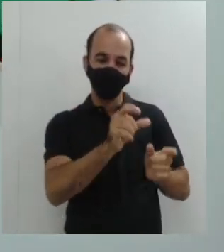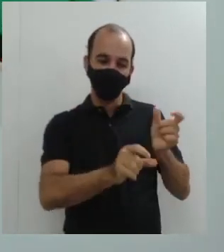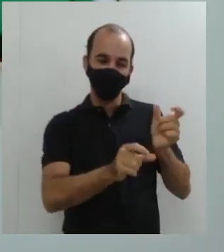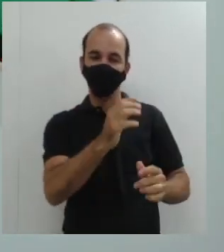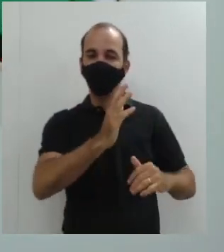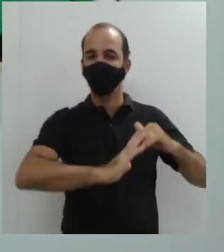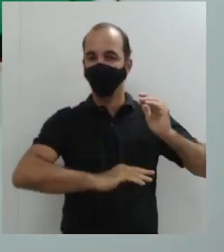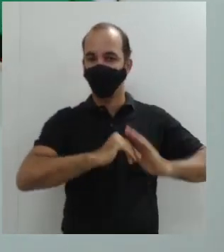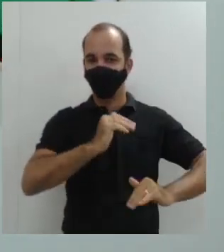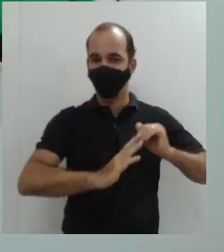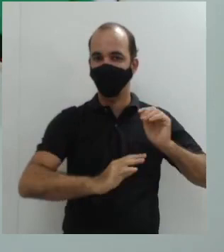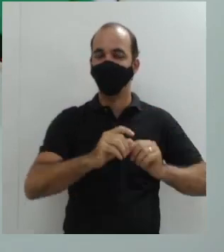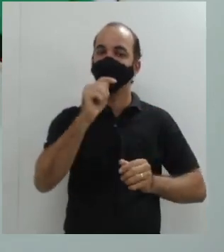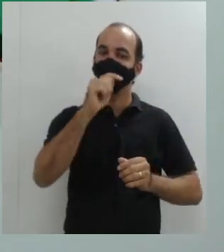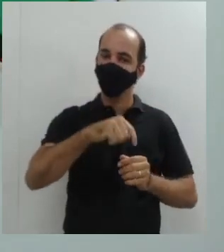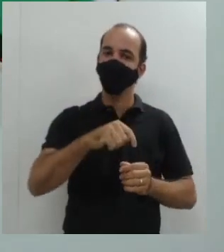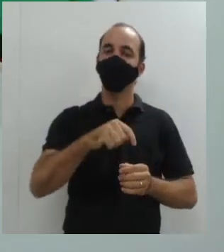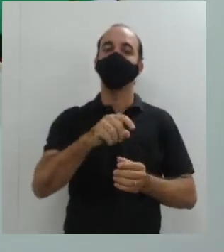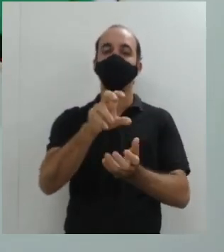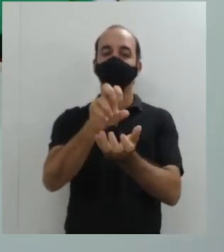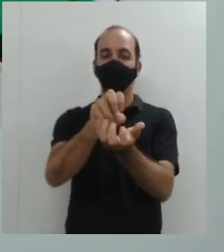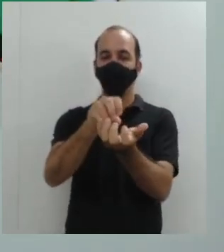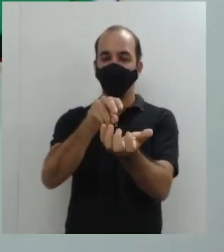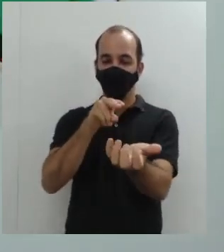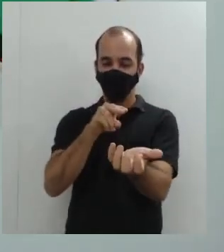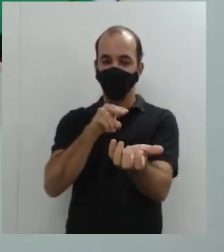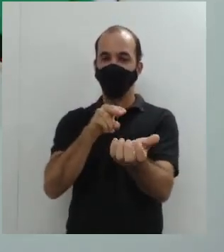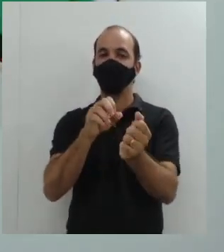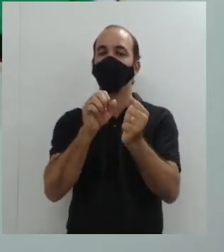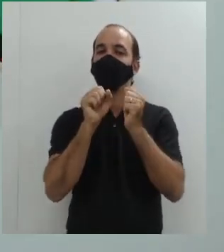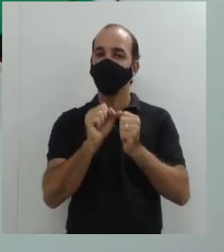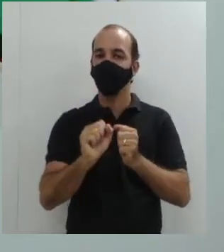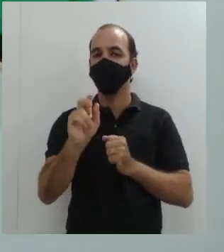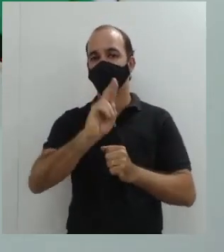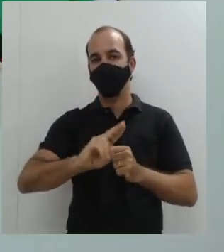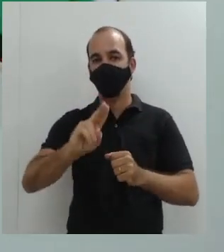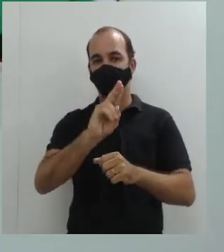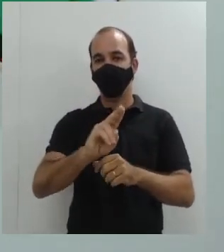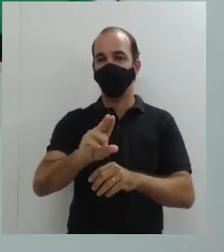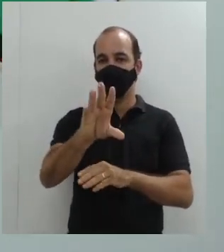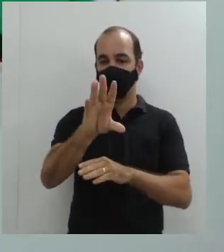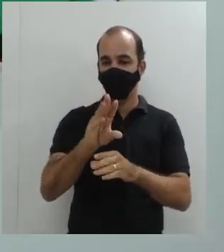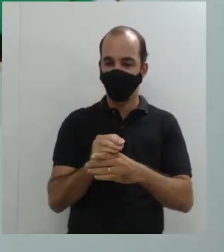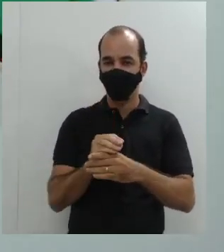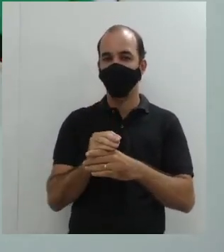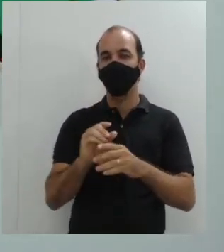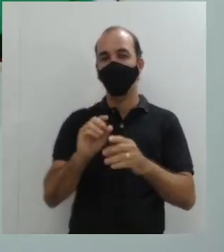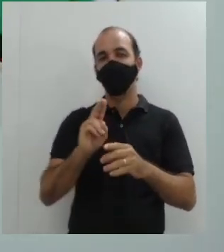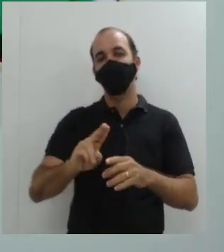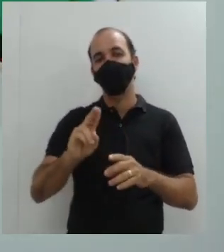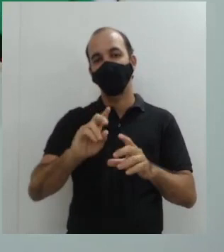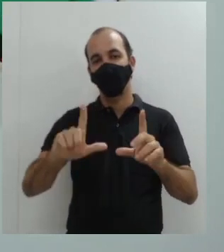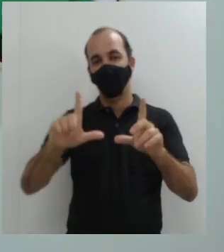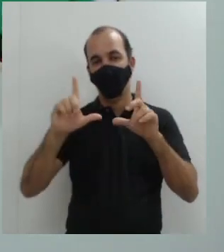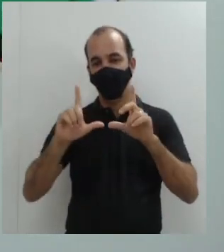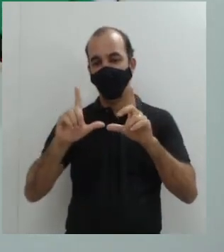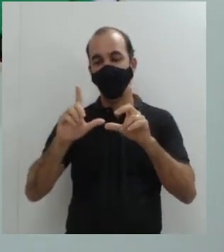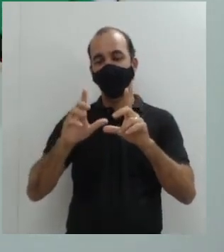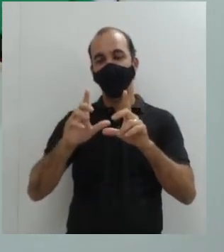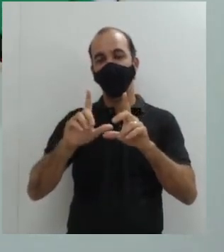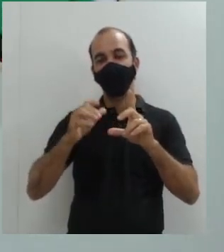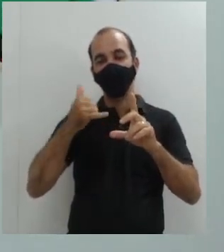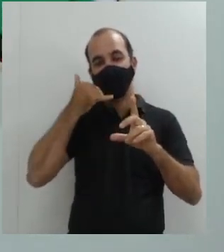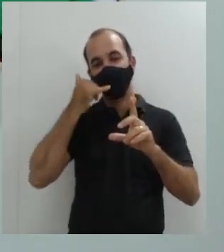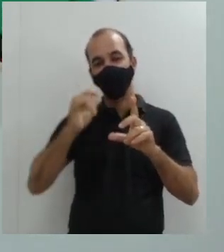aqui, ou colocando aqui a câmera do seu celular no QR Code e interagindo para receber essa informação, beleza? Tranquilo?